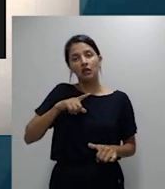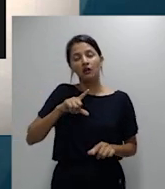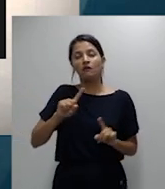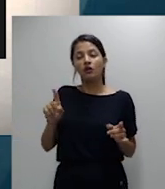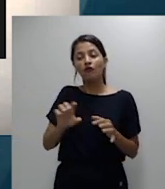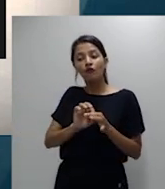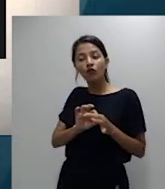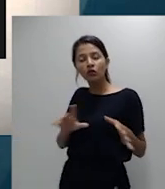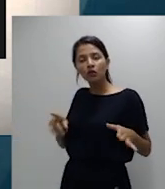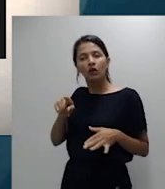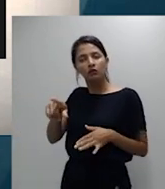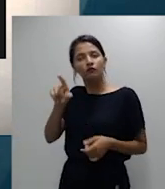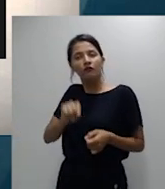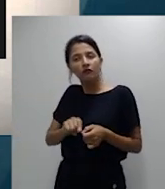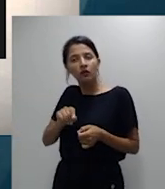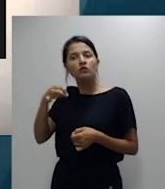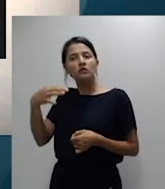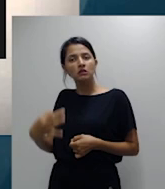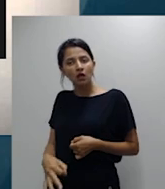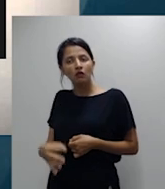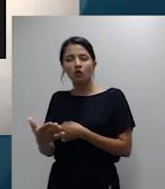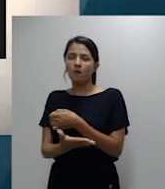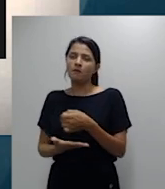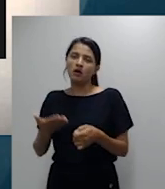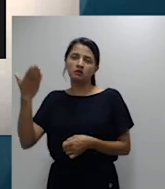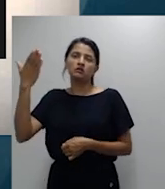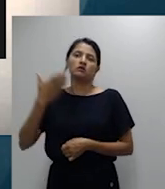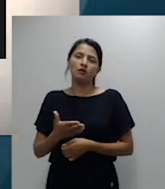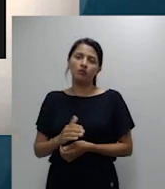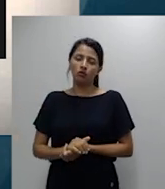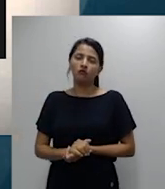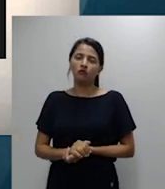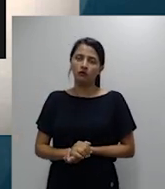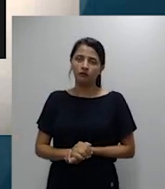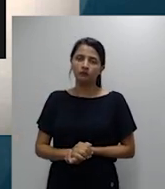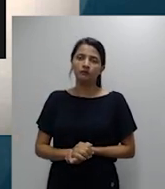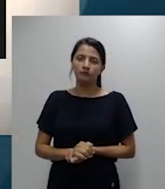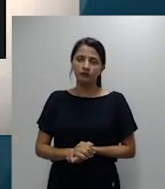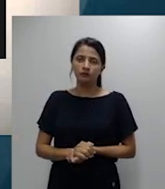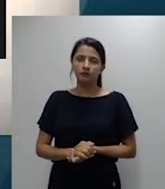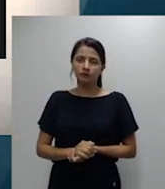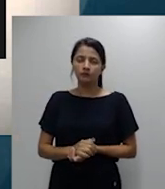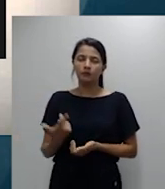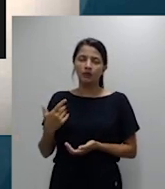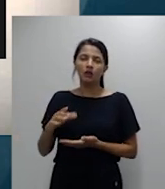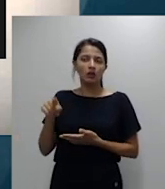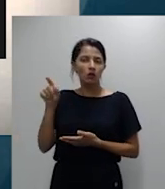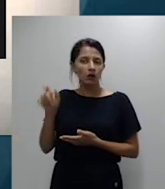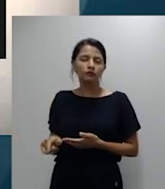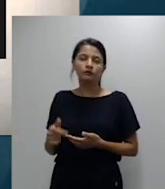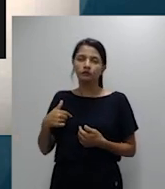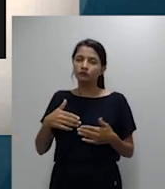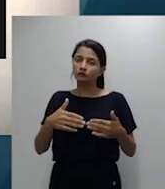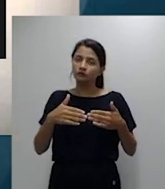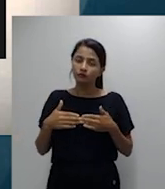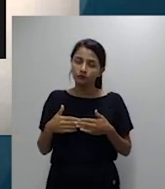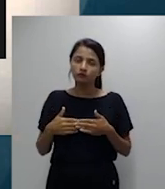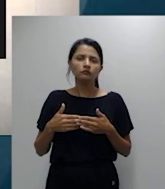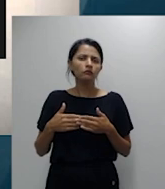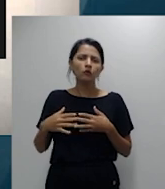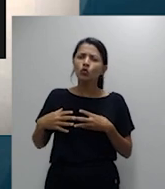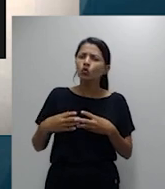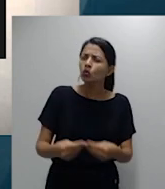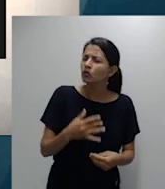Pois é somente feita com base na prova que ser produzida pelo pelo pelo então eu peço a com duas